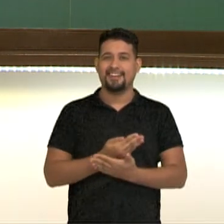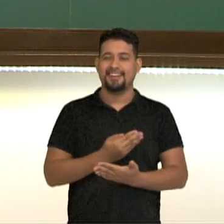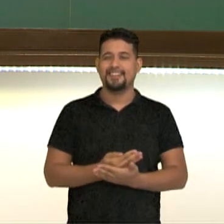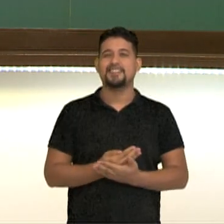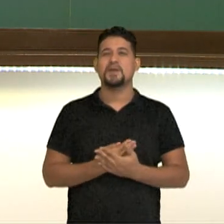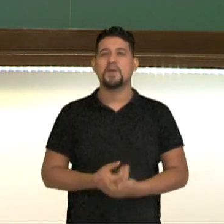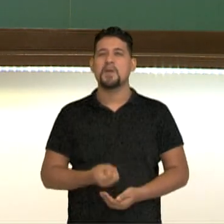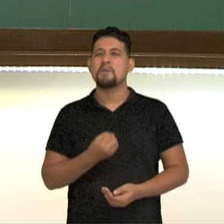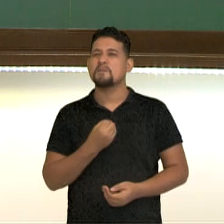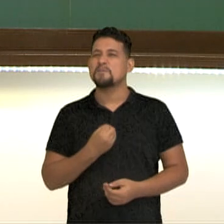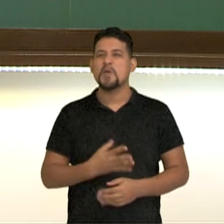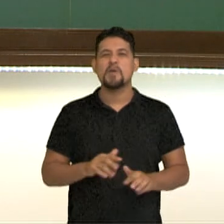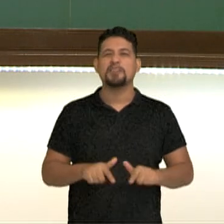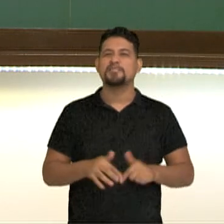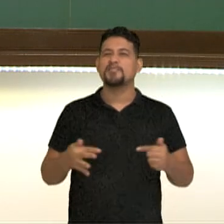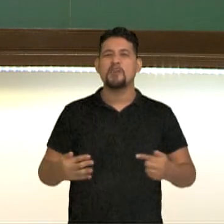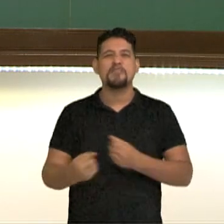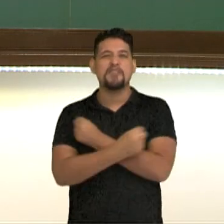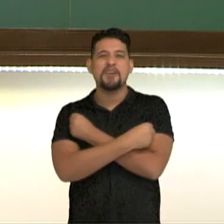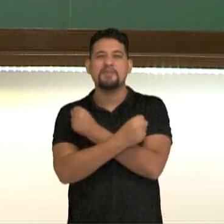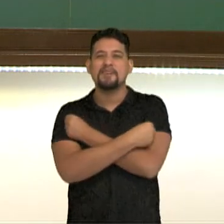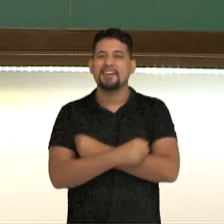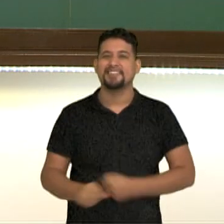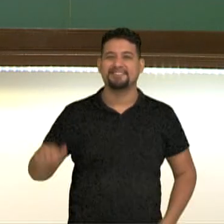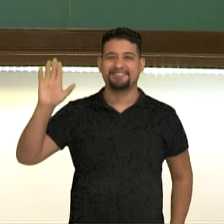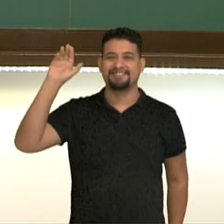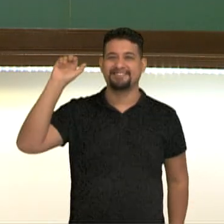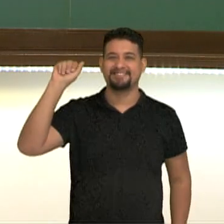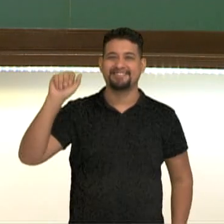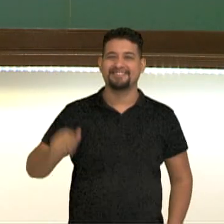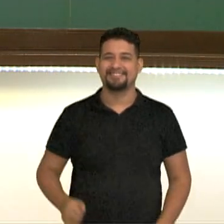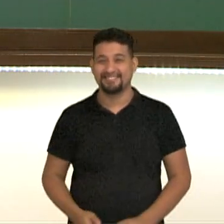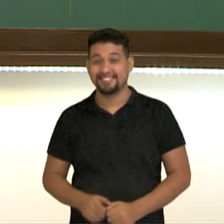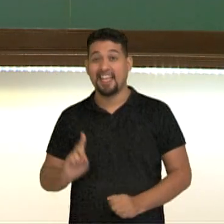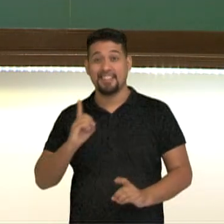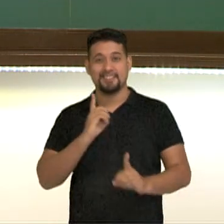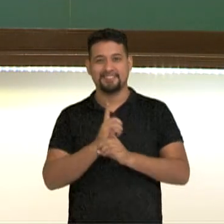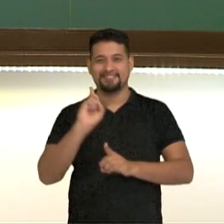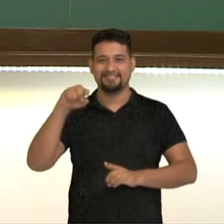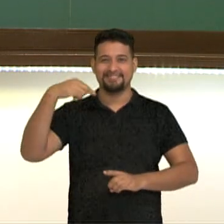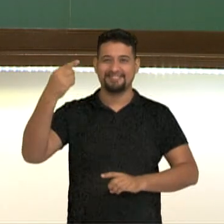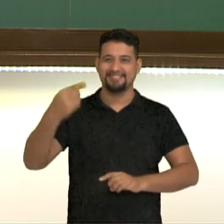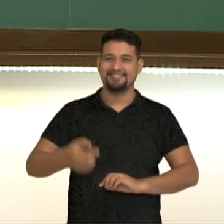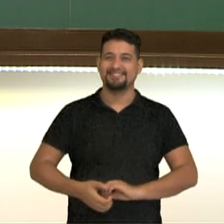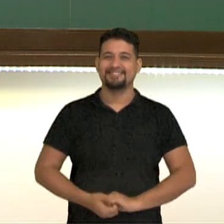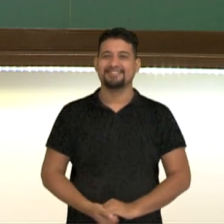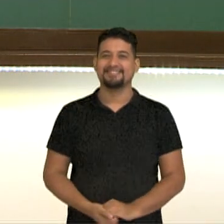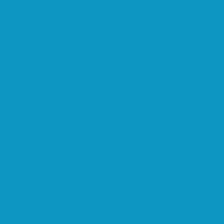Desejo a você muito sucesso, um forte abraço e até uma outra oportunidade.